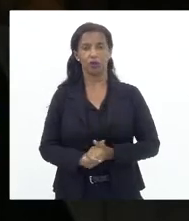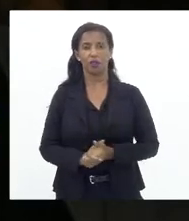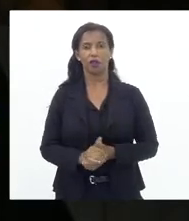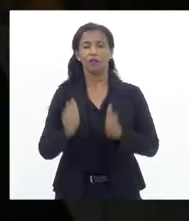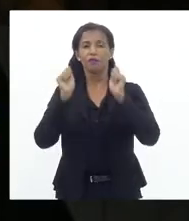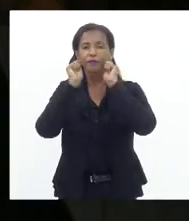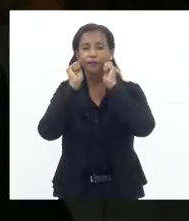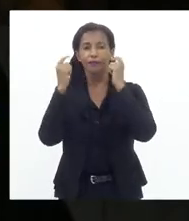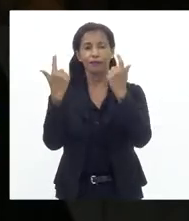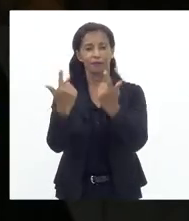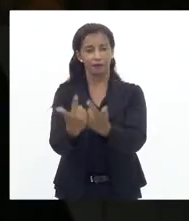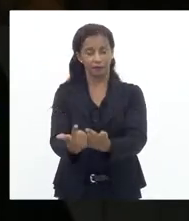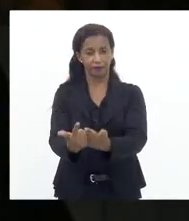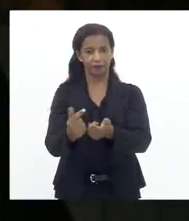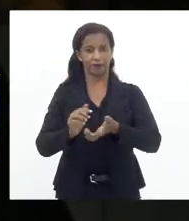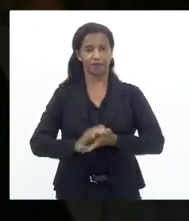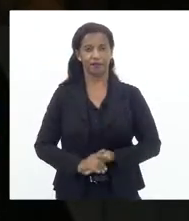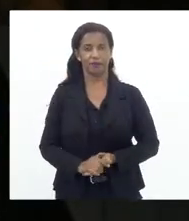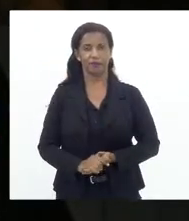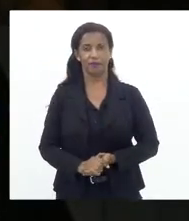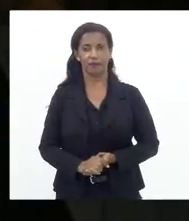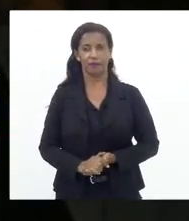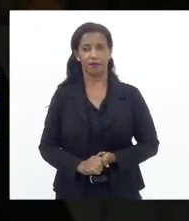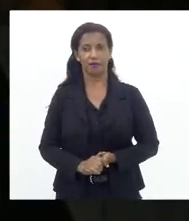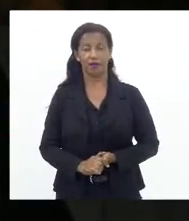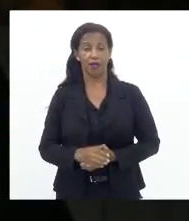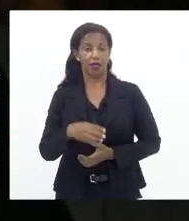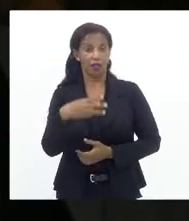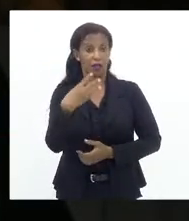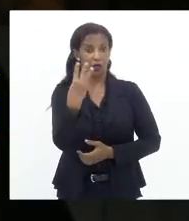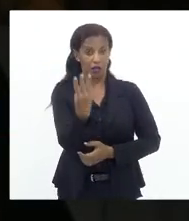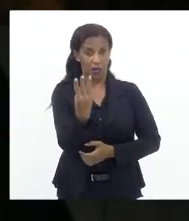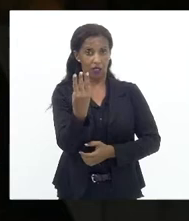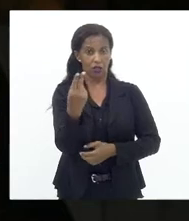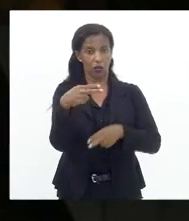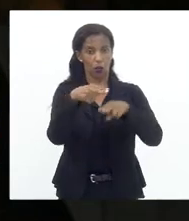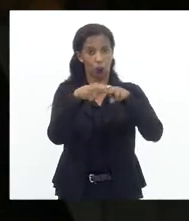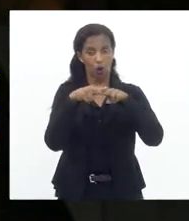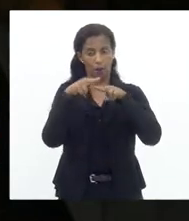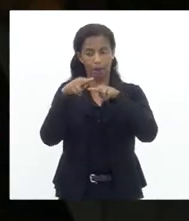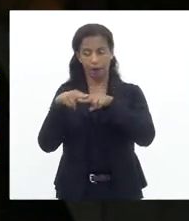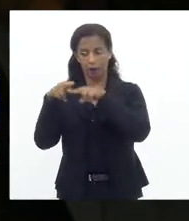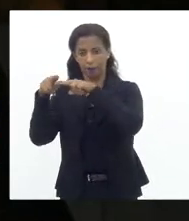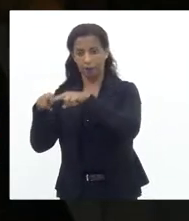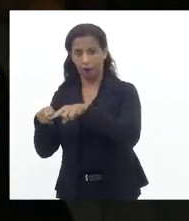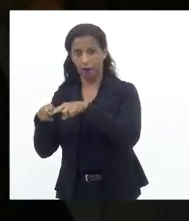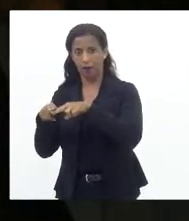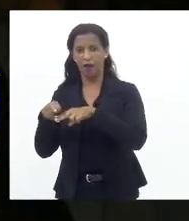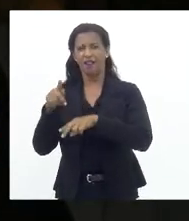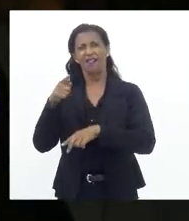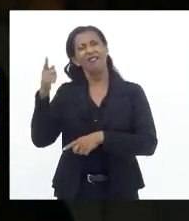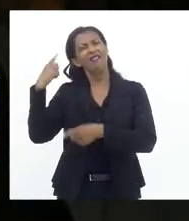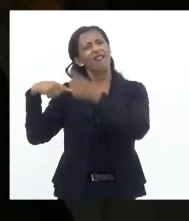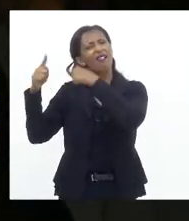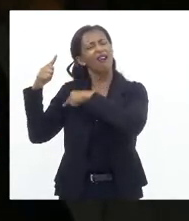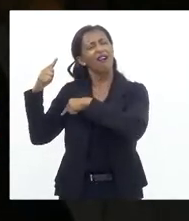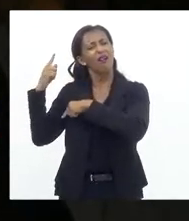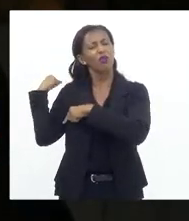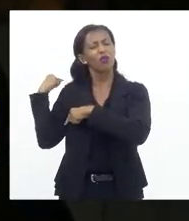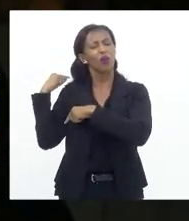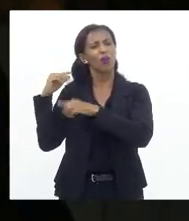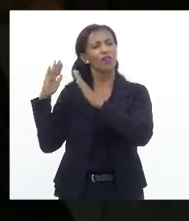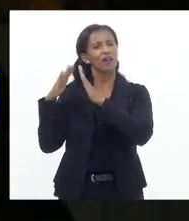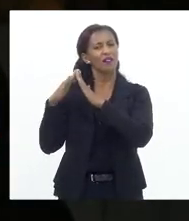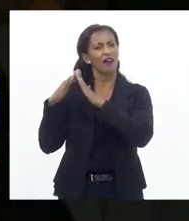Assembleia Legislativa e por três motivos lá no nosso Palácio Tiradentes